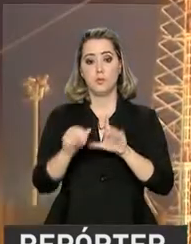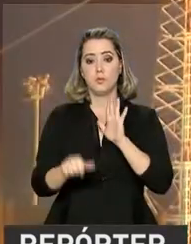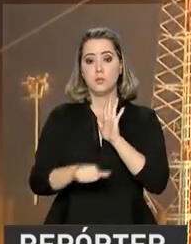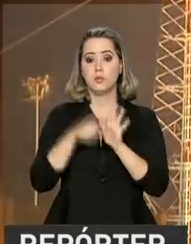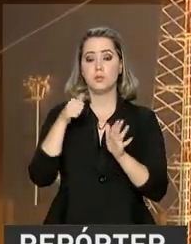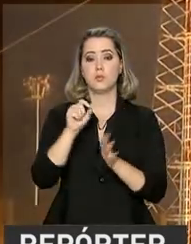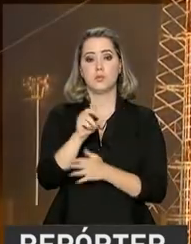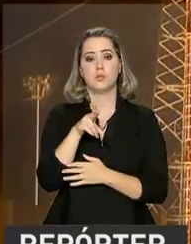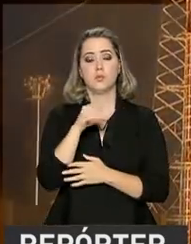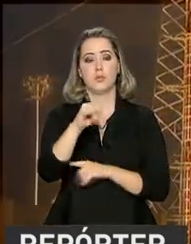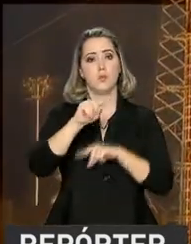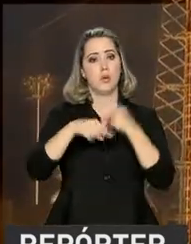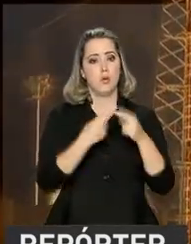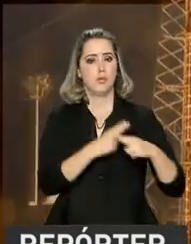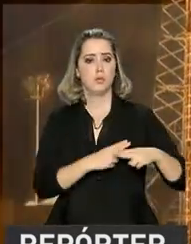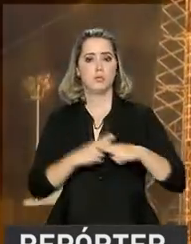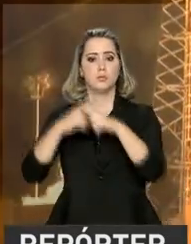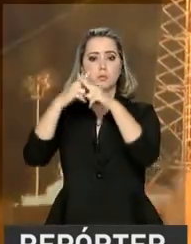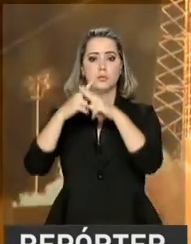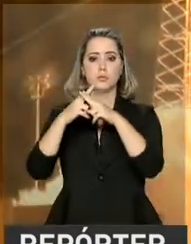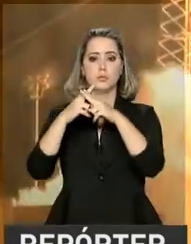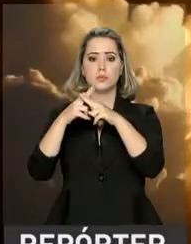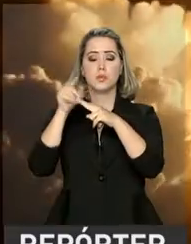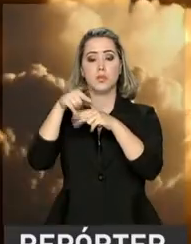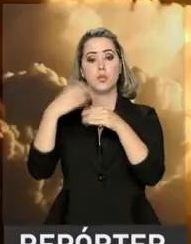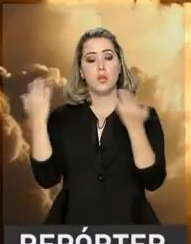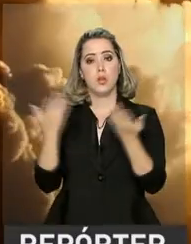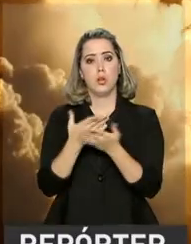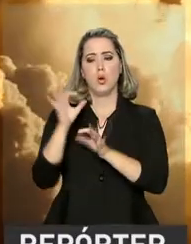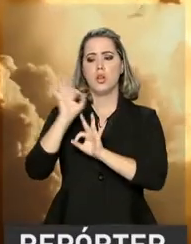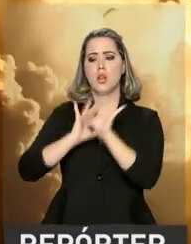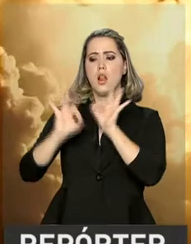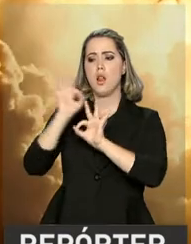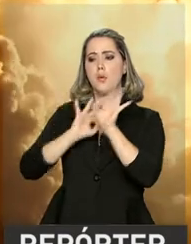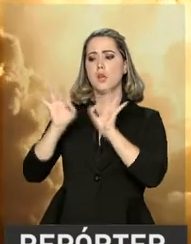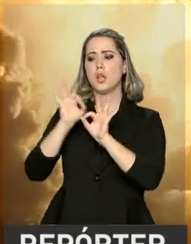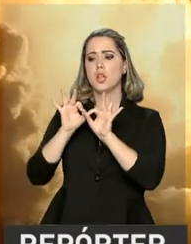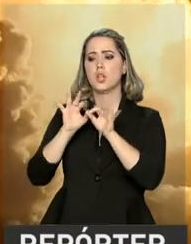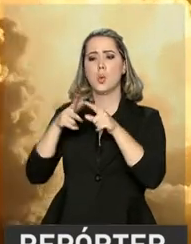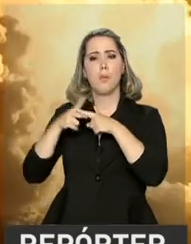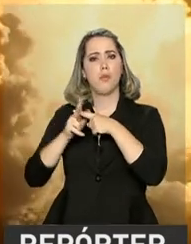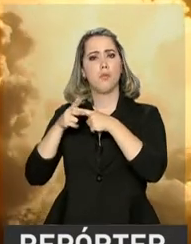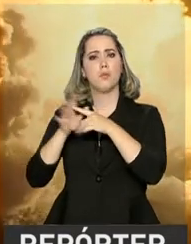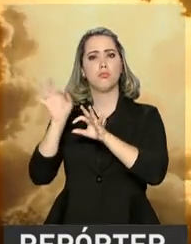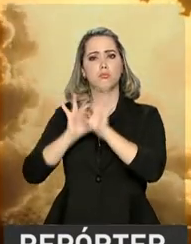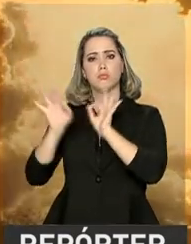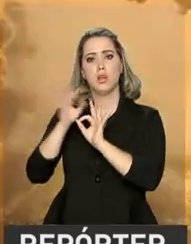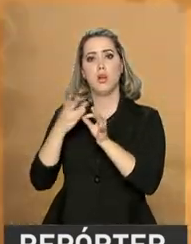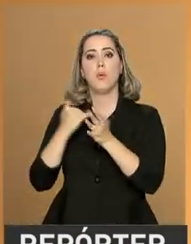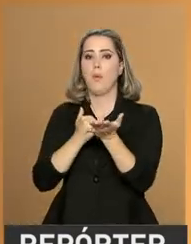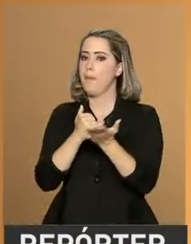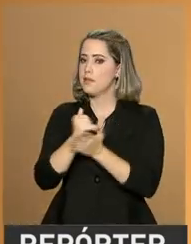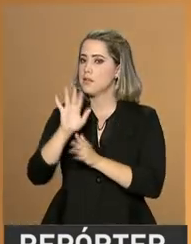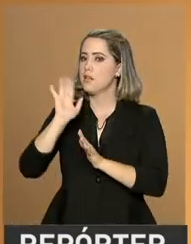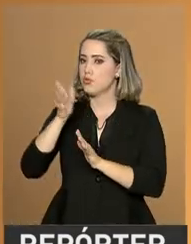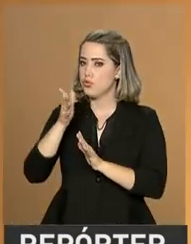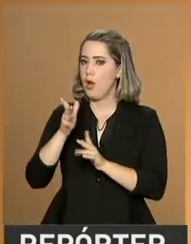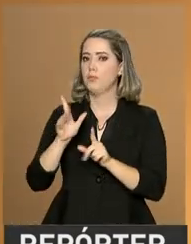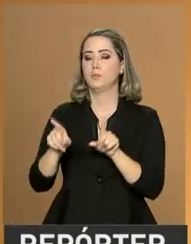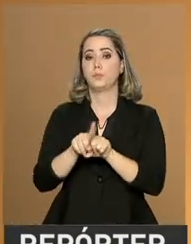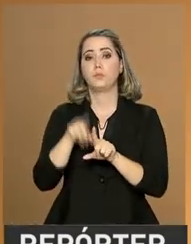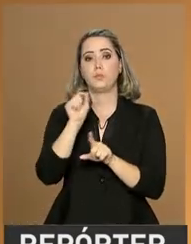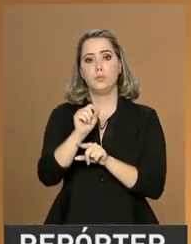dias após o lançamento o satélite passa pelas configurações finais para a entrada em operação o